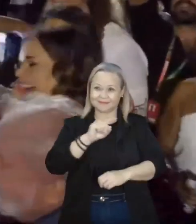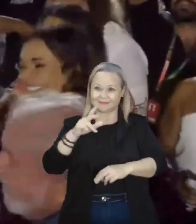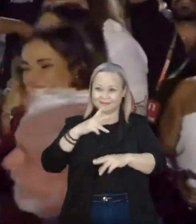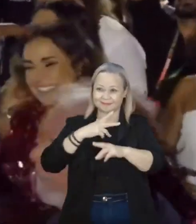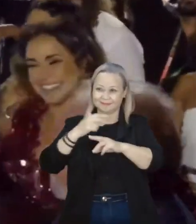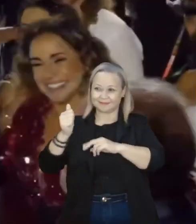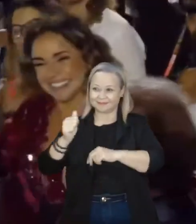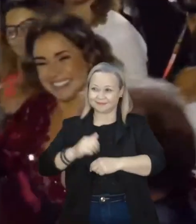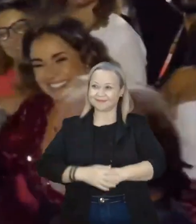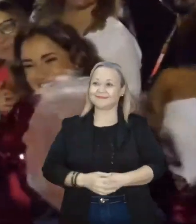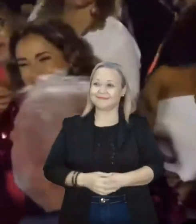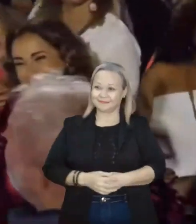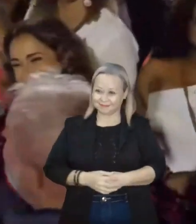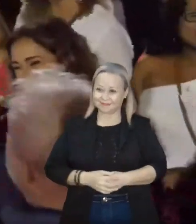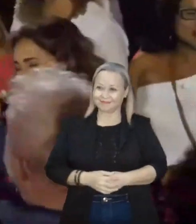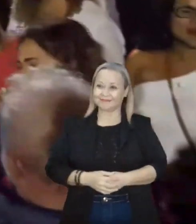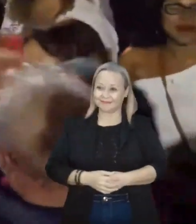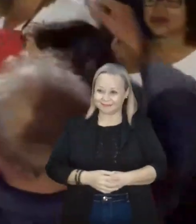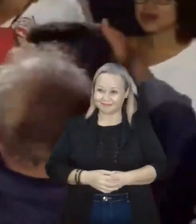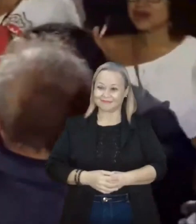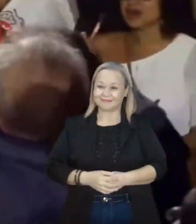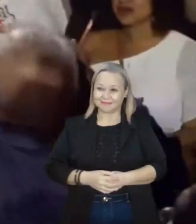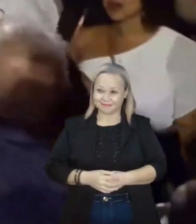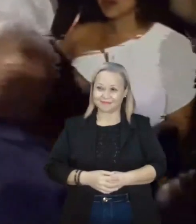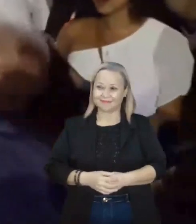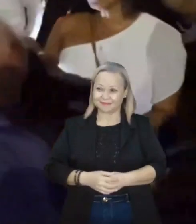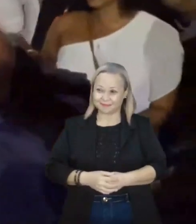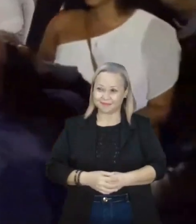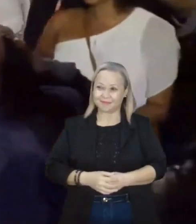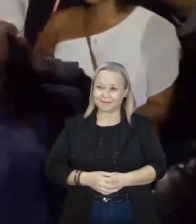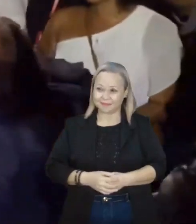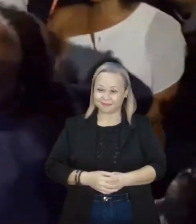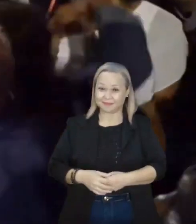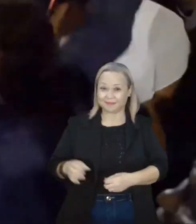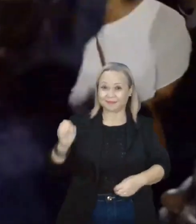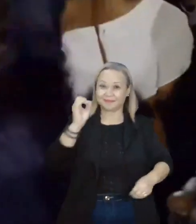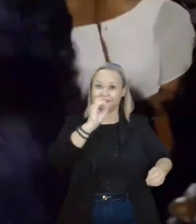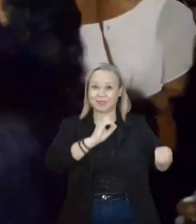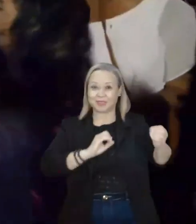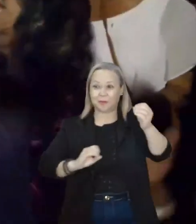Pula pra você,